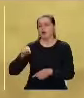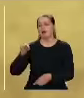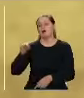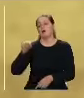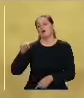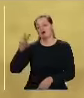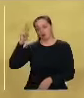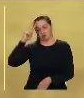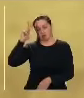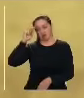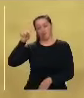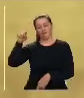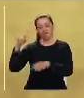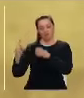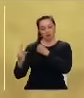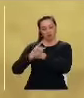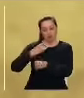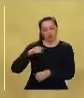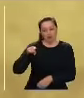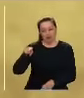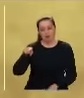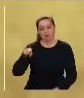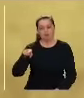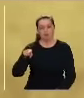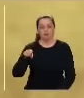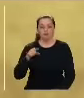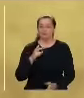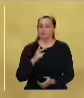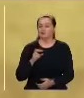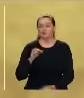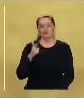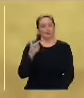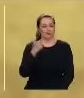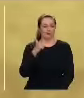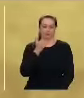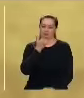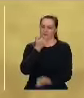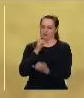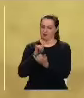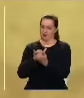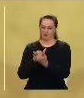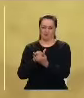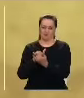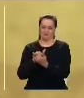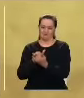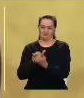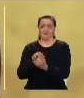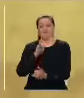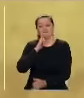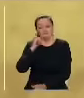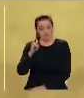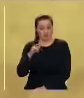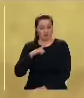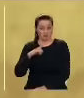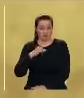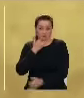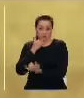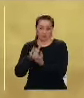passado e joga tudo de novo ali. Então, quer dizer, não houve perdão, não houve essa coisa, essa mudança de